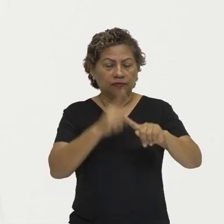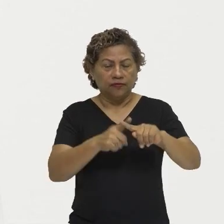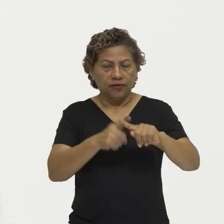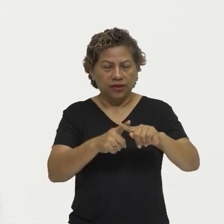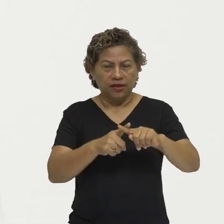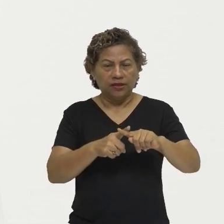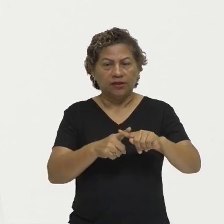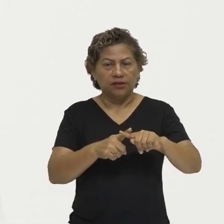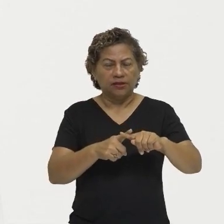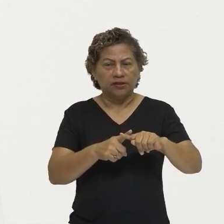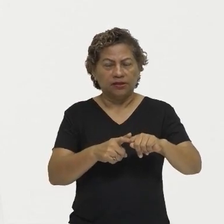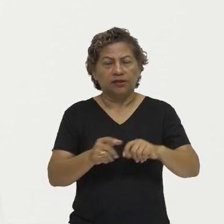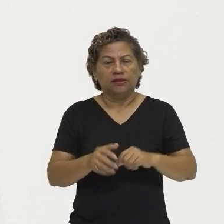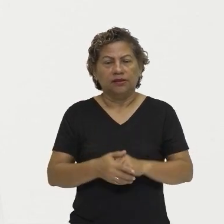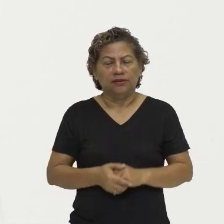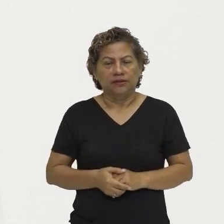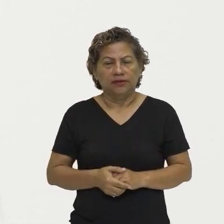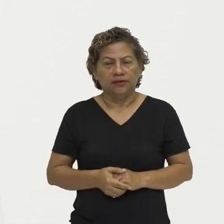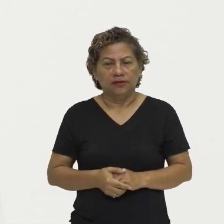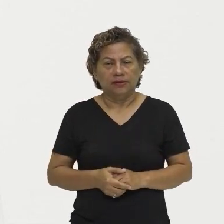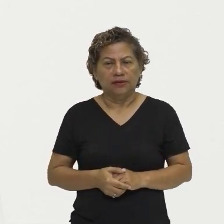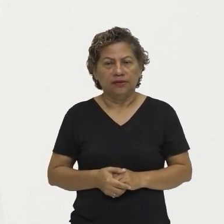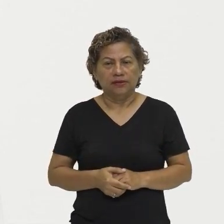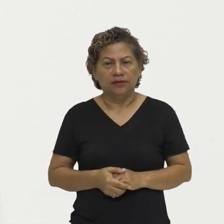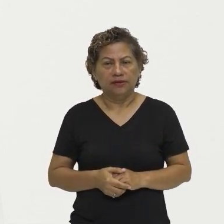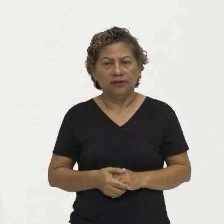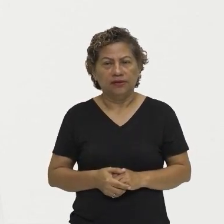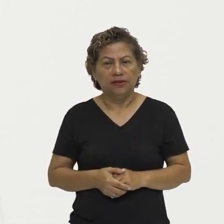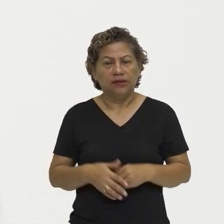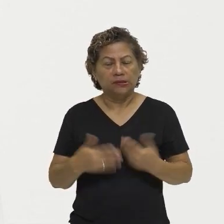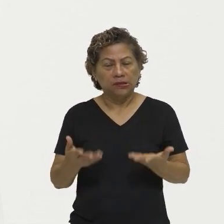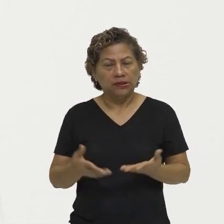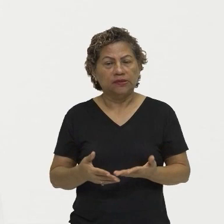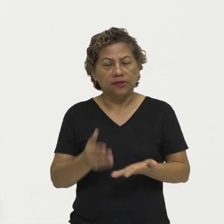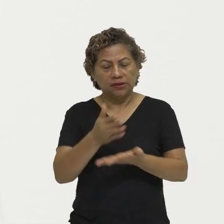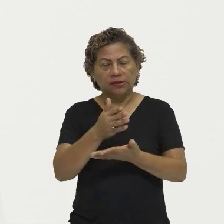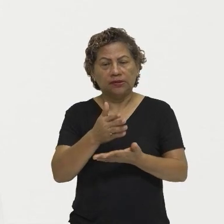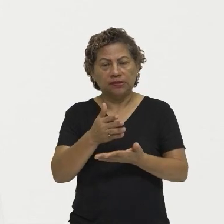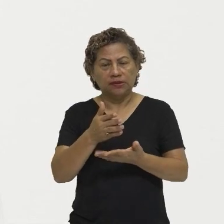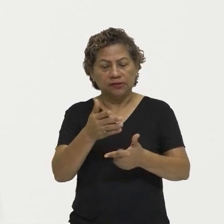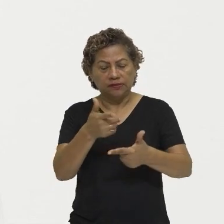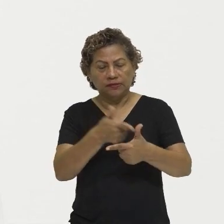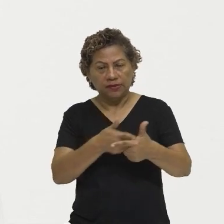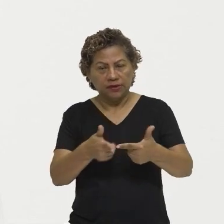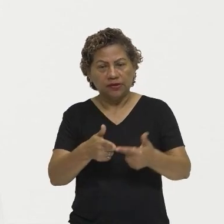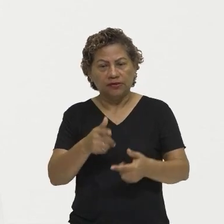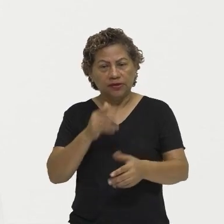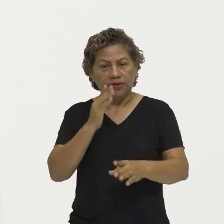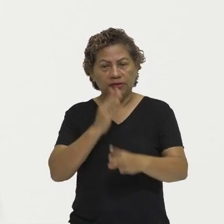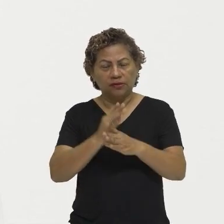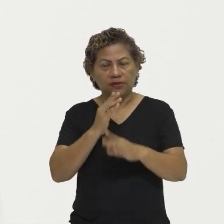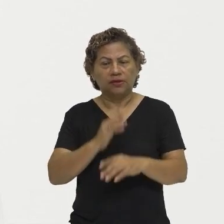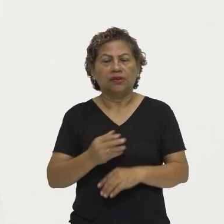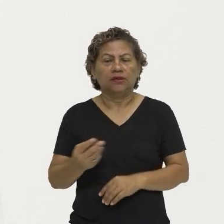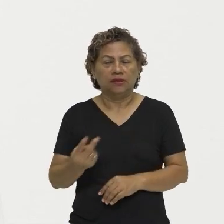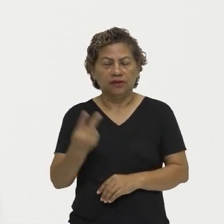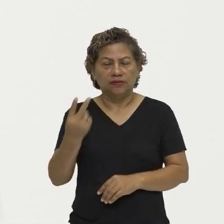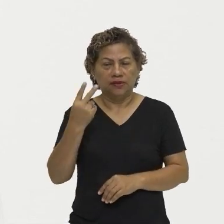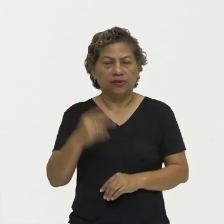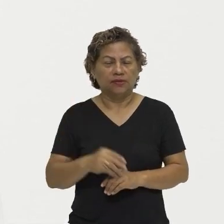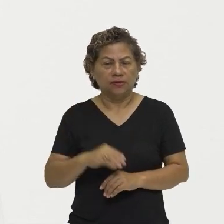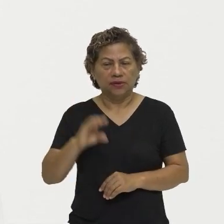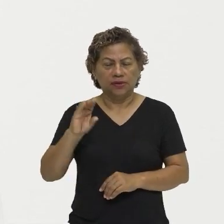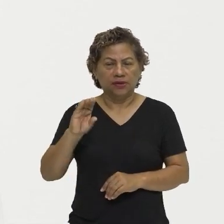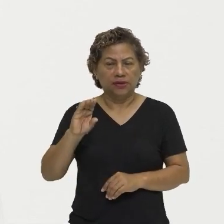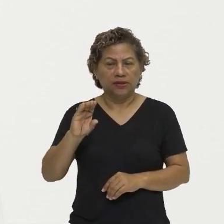por meio é a mesma coisa que dividir por 2. Então, nós chegamos aqui nesse valor para a energia cinética. Olha só,